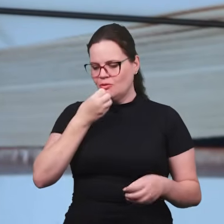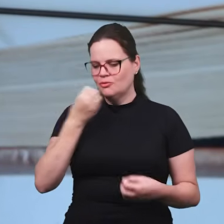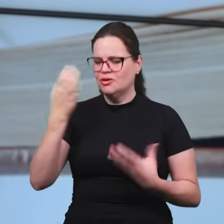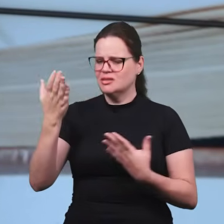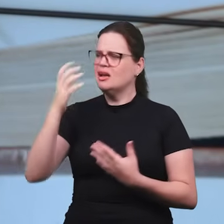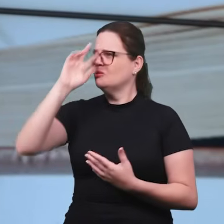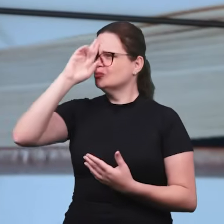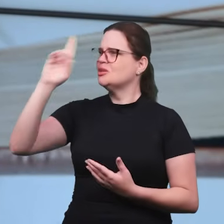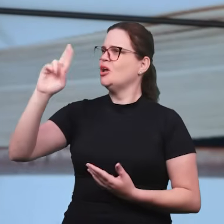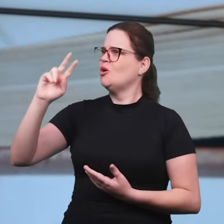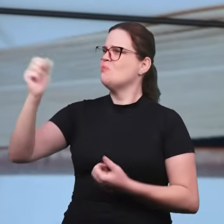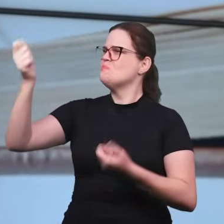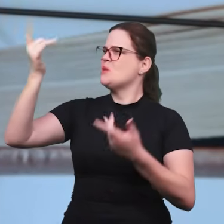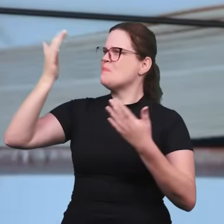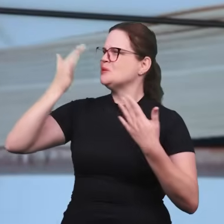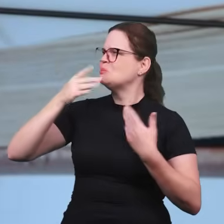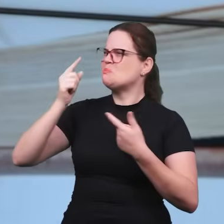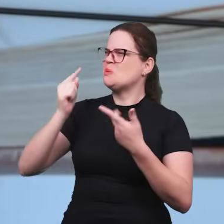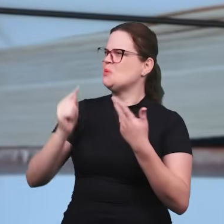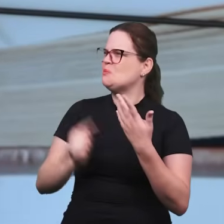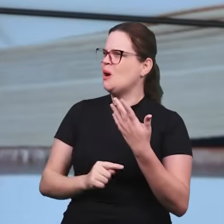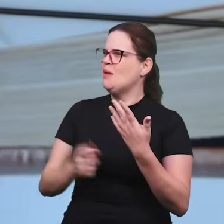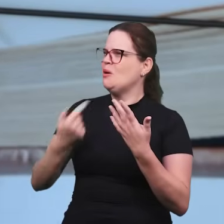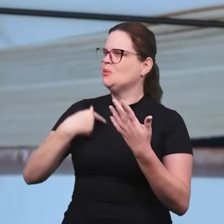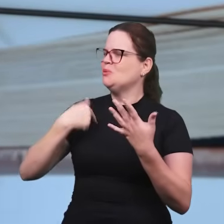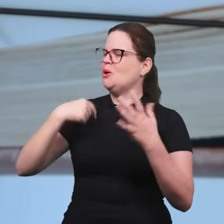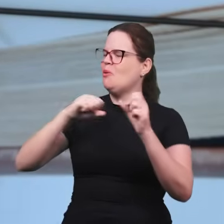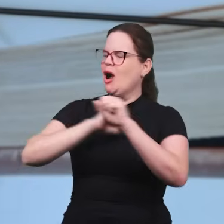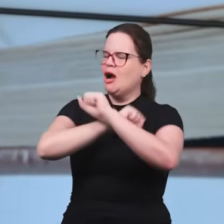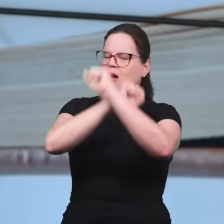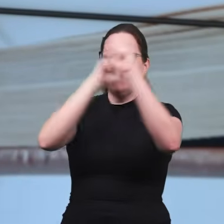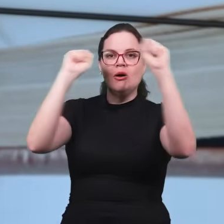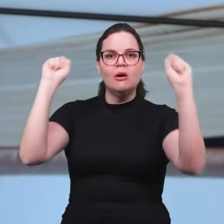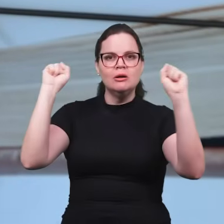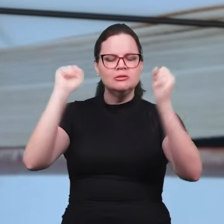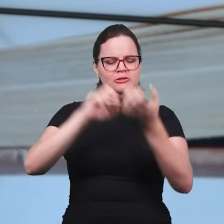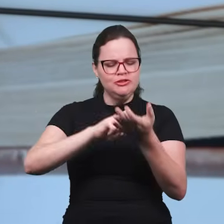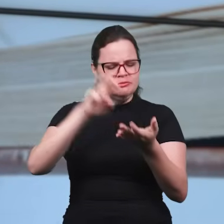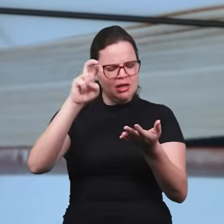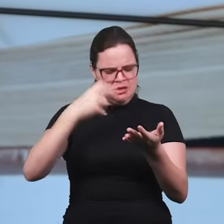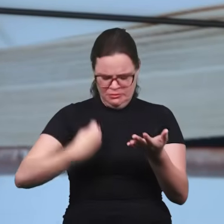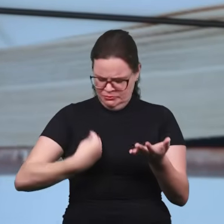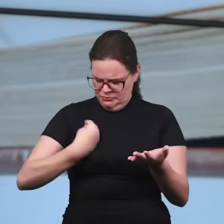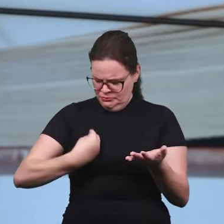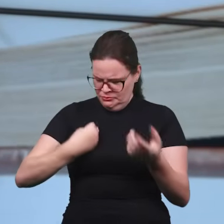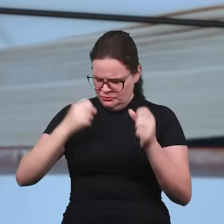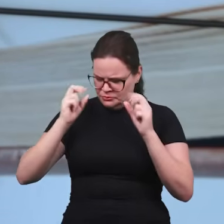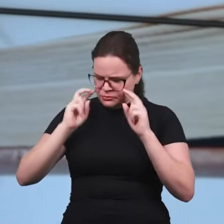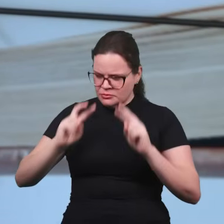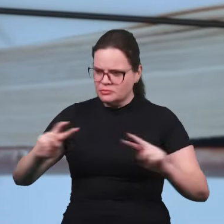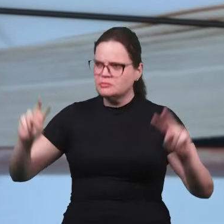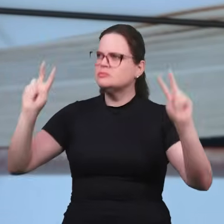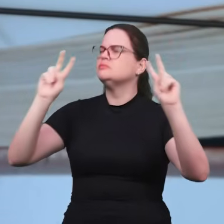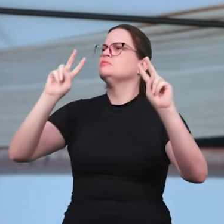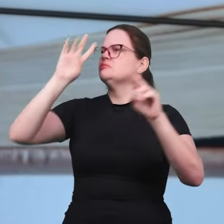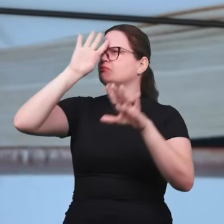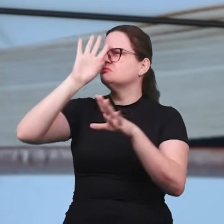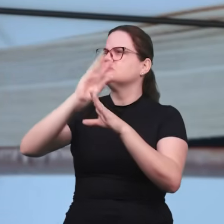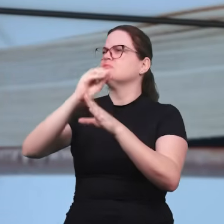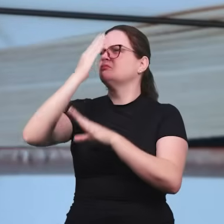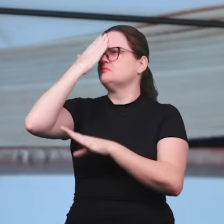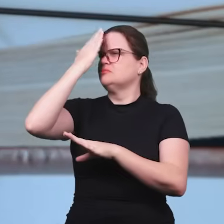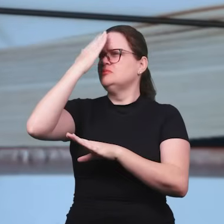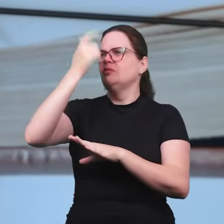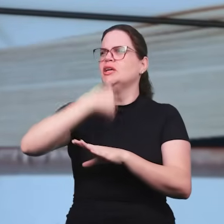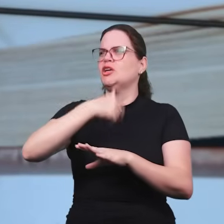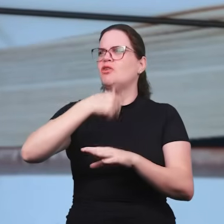dado tanto. Senhor, quando nós acordamos de manhã, Senhor, que os meus olhos vejam aquilo que o Senhor quer que eu veja,